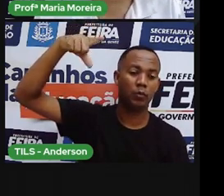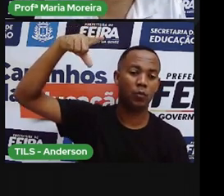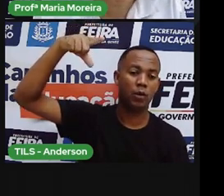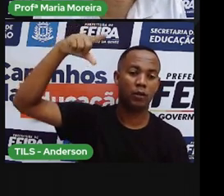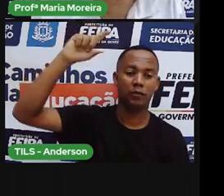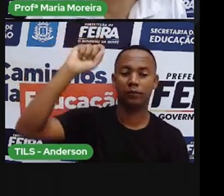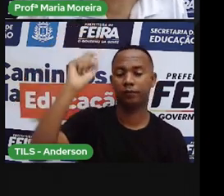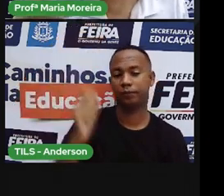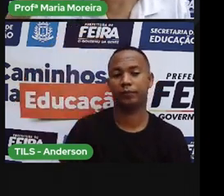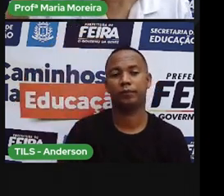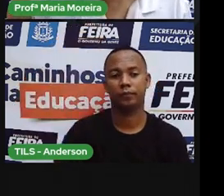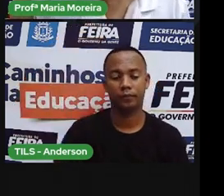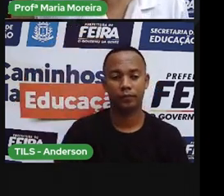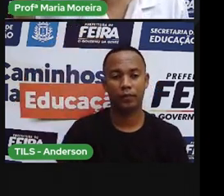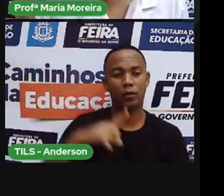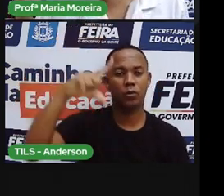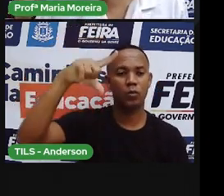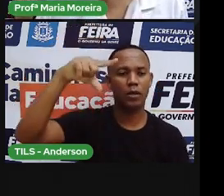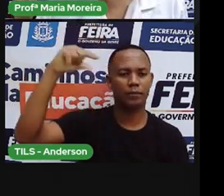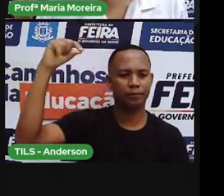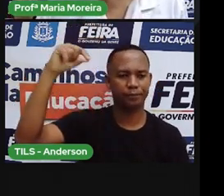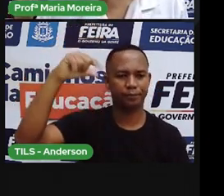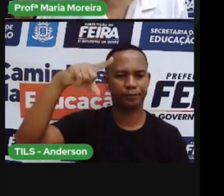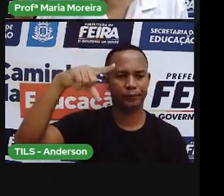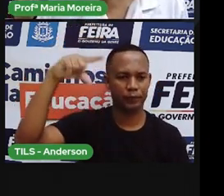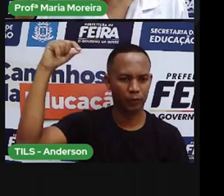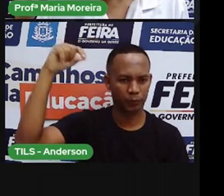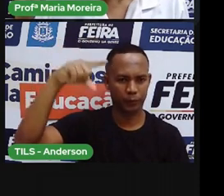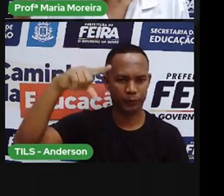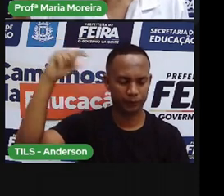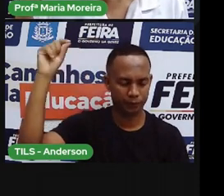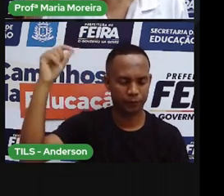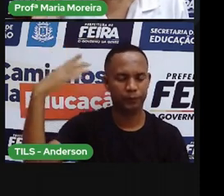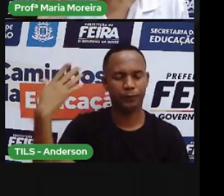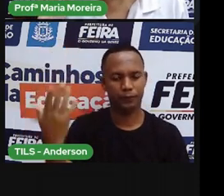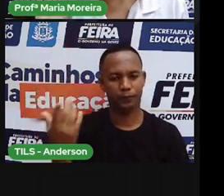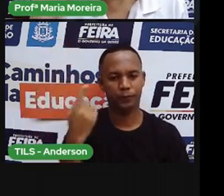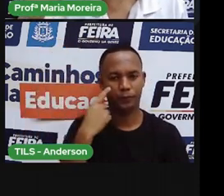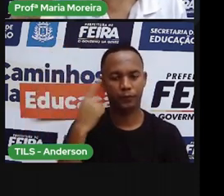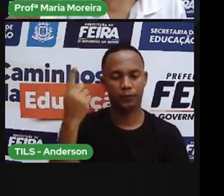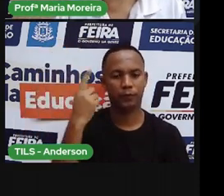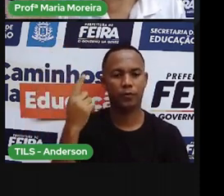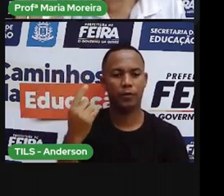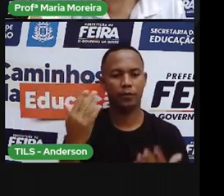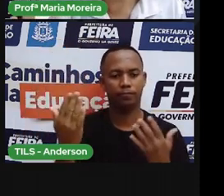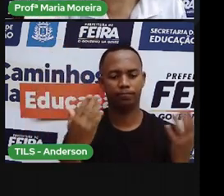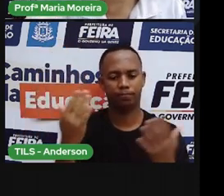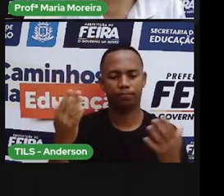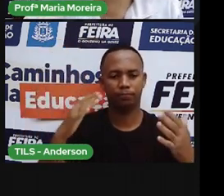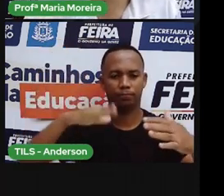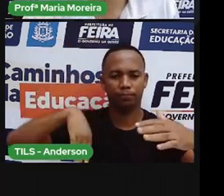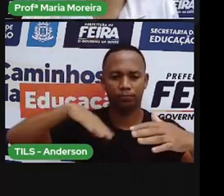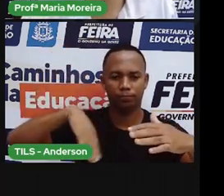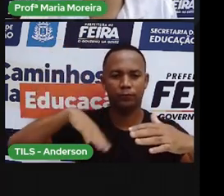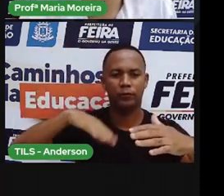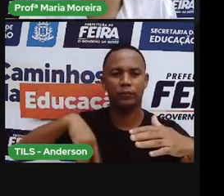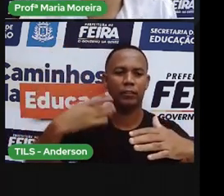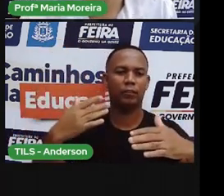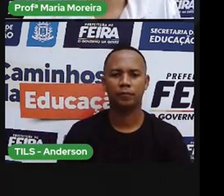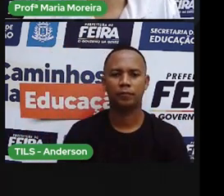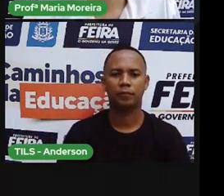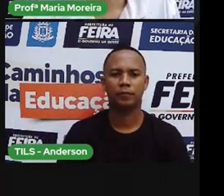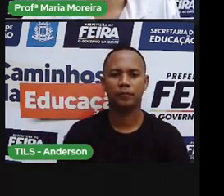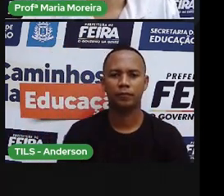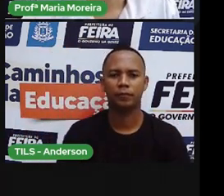está alta, ela está próxima do continente. Se a maré está baixa, ela vai estar o quê?